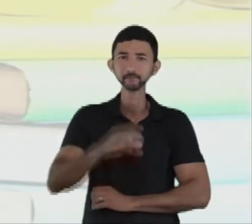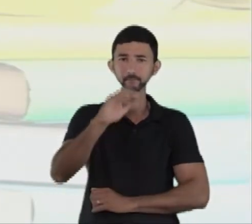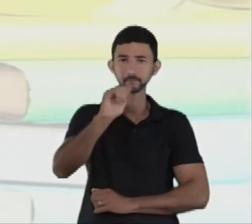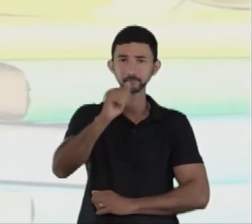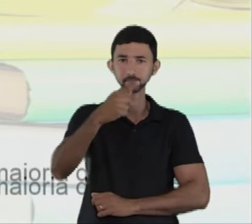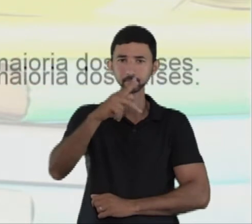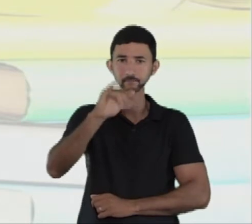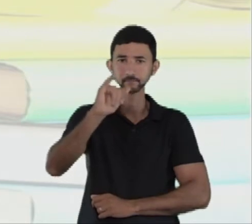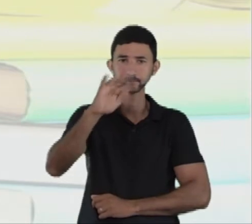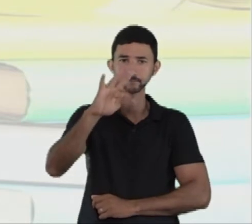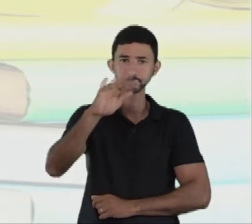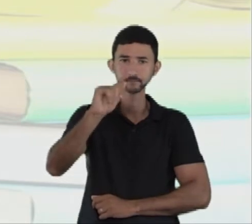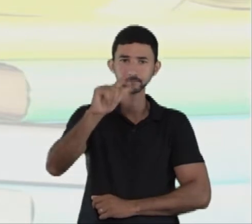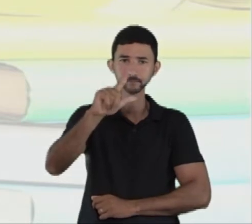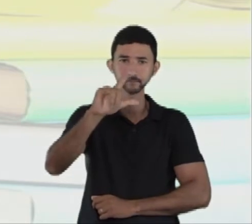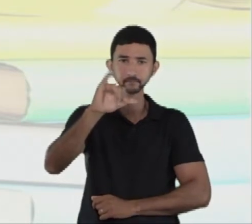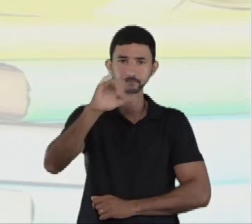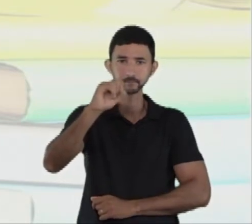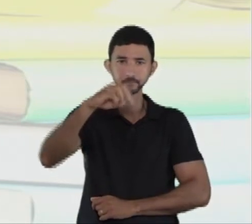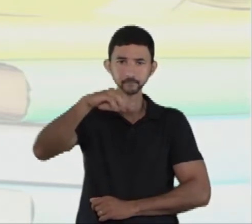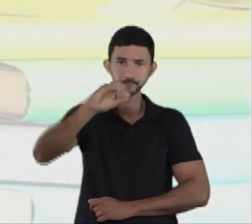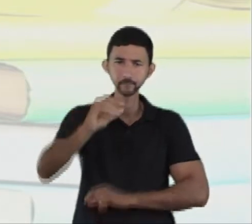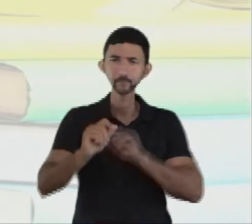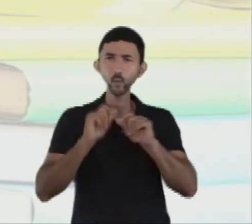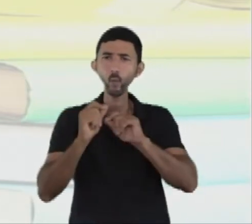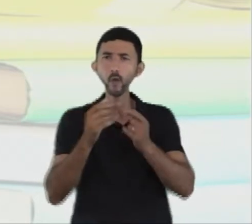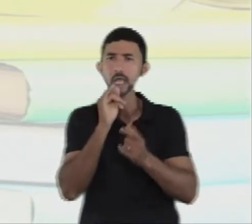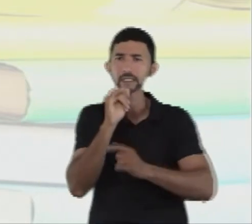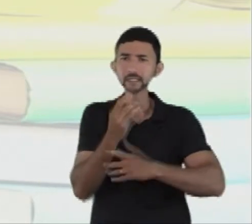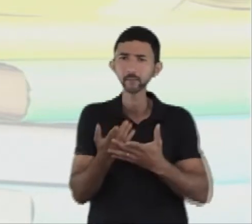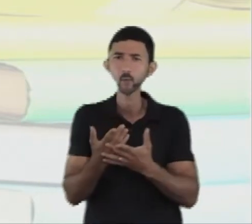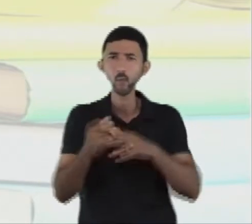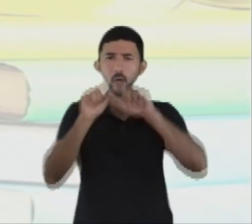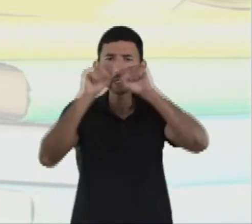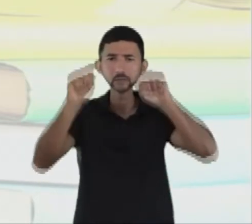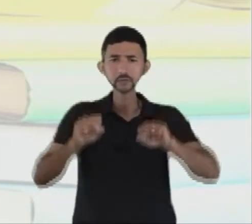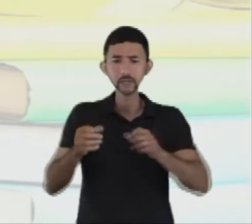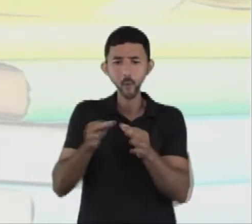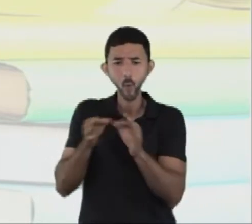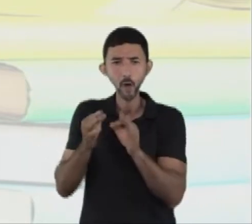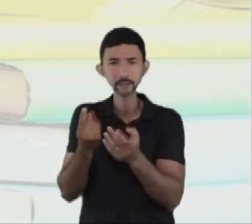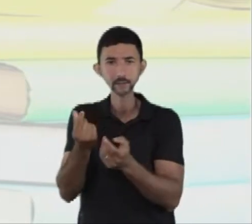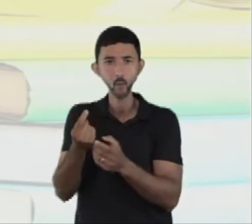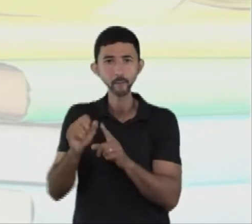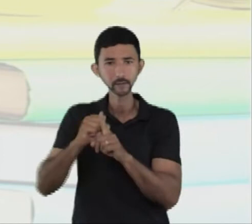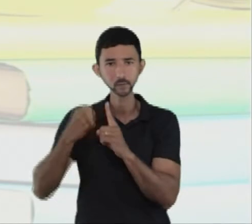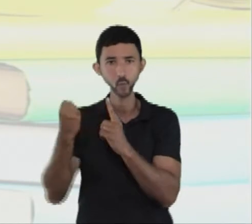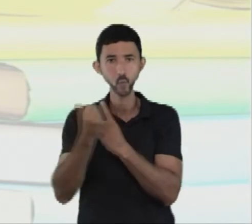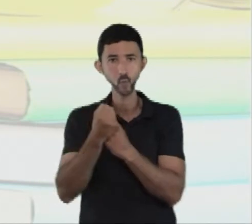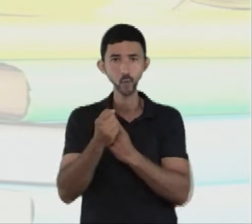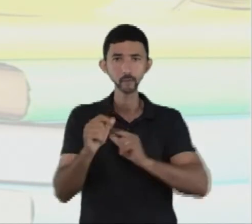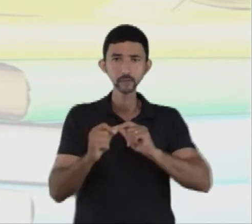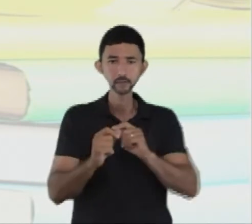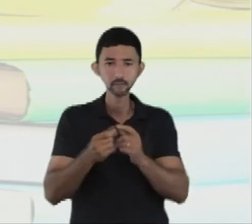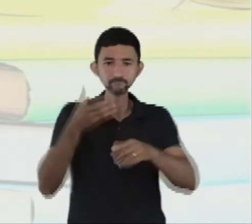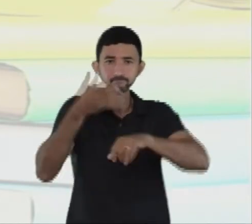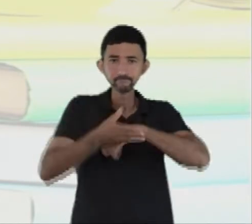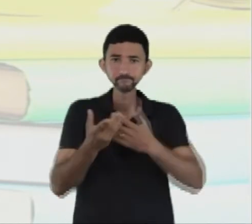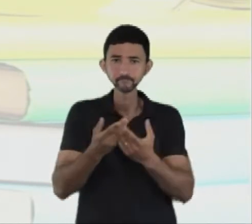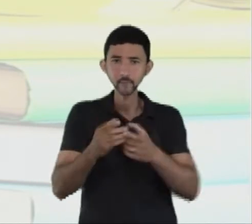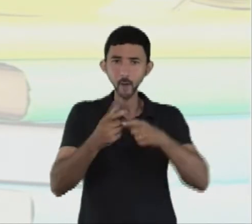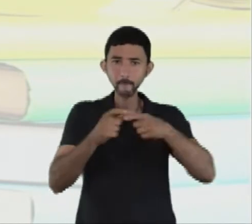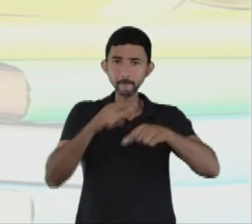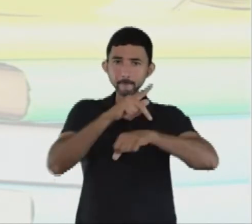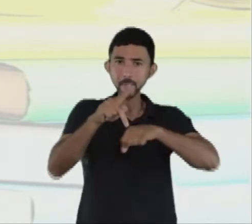O capitalismo hoje é um sistema de organização econômico e social predominante na maioria